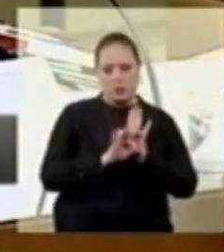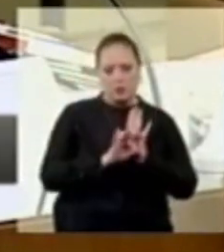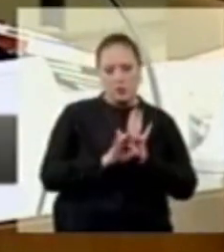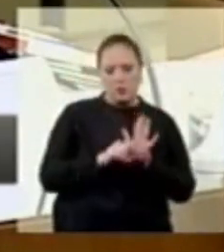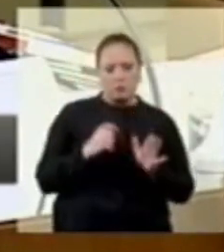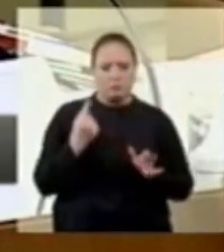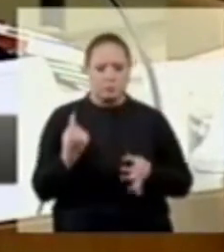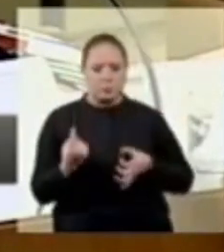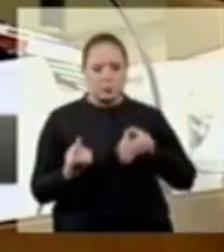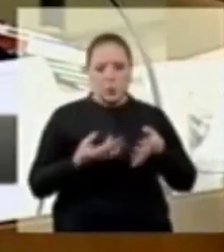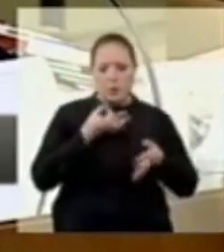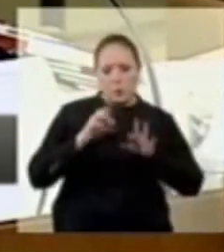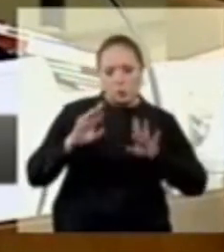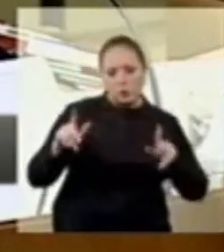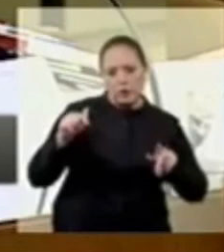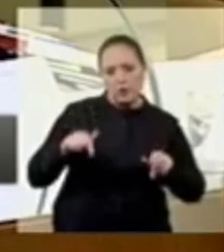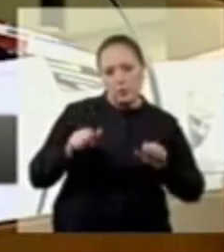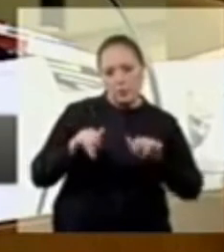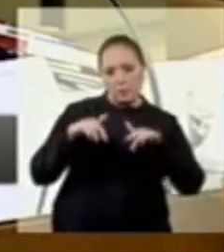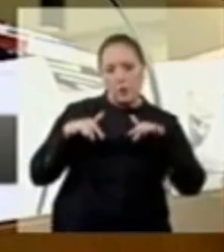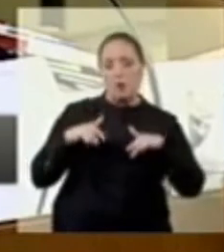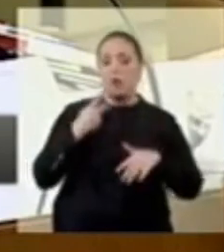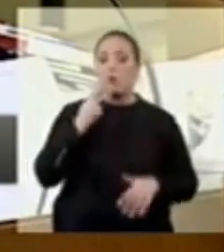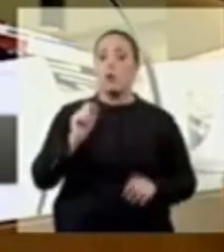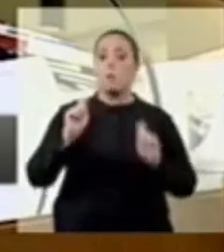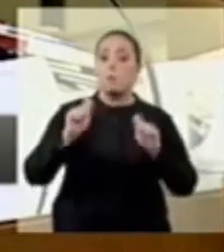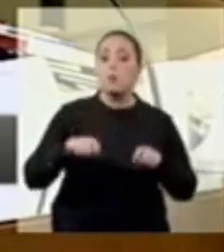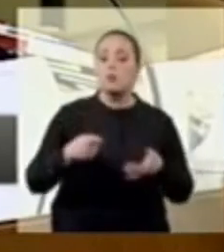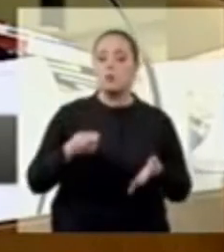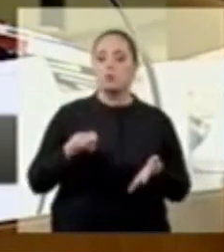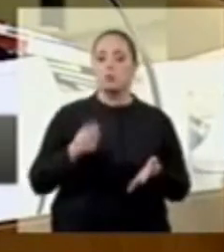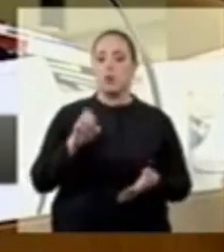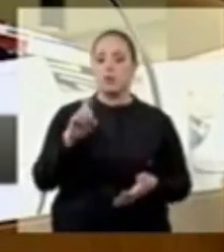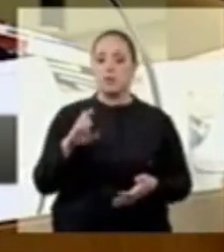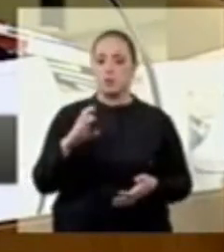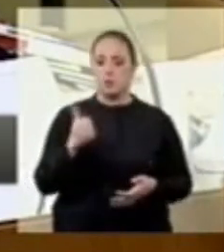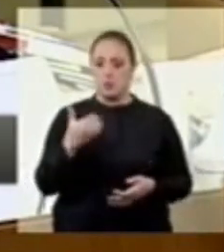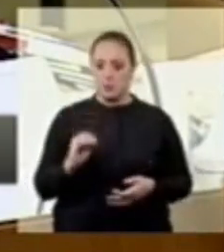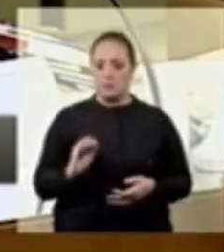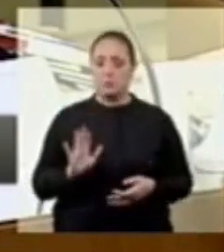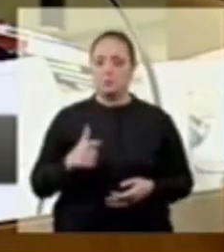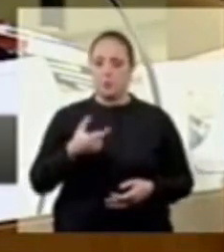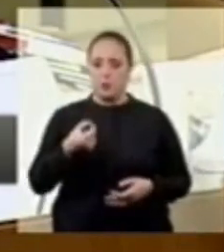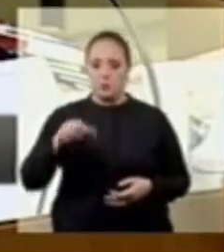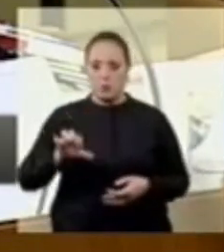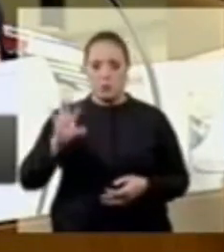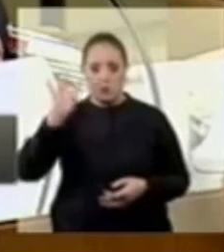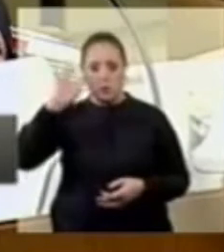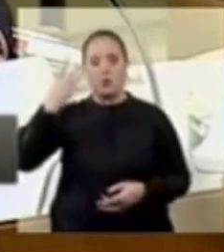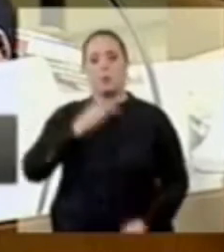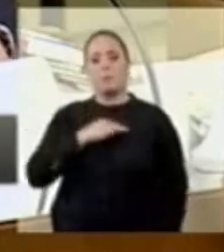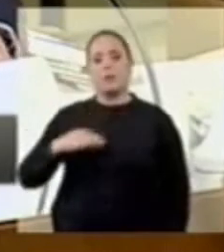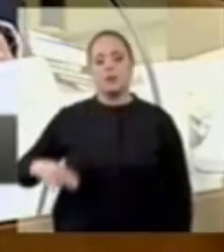divergente nesse plenário que era possível a execução em 2009 vem a decisão do ministro